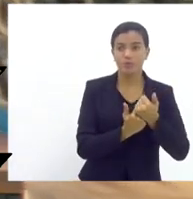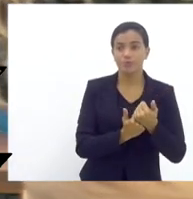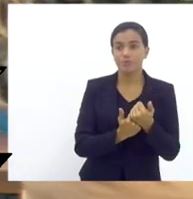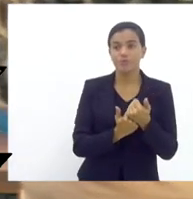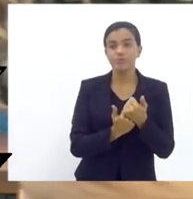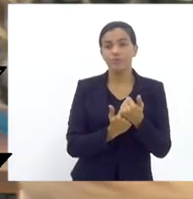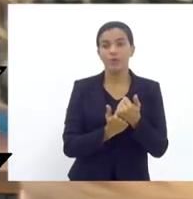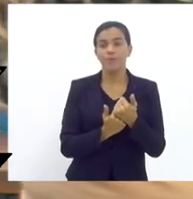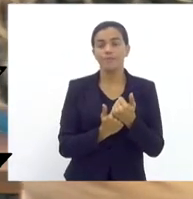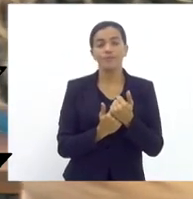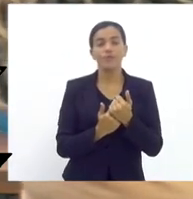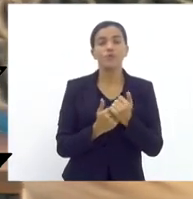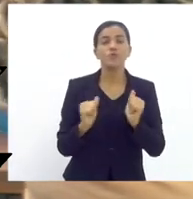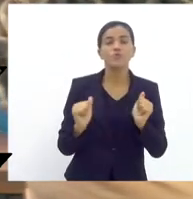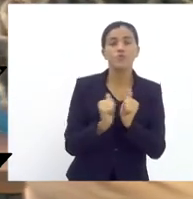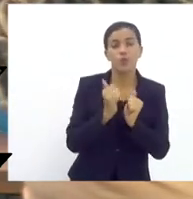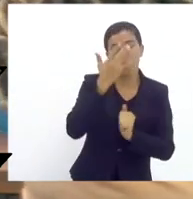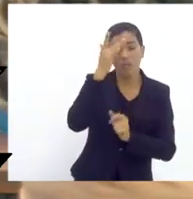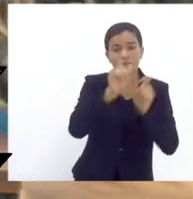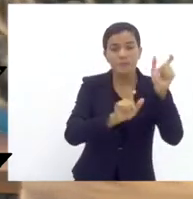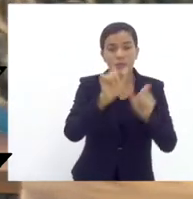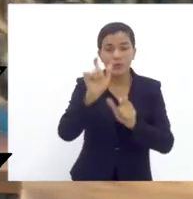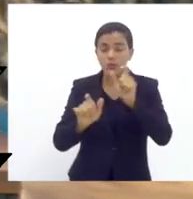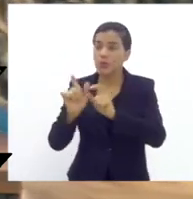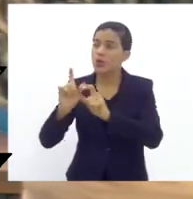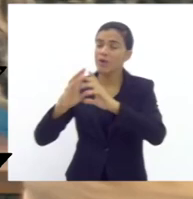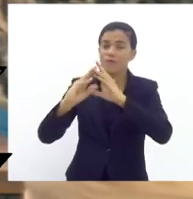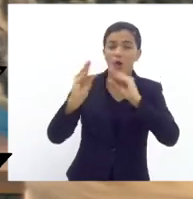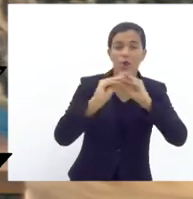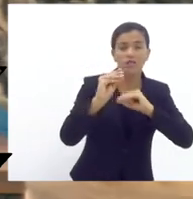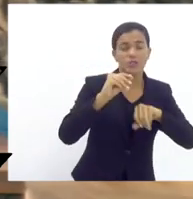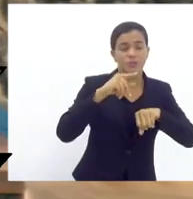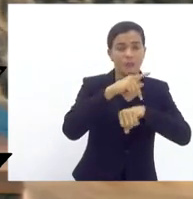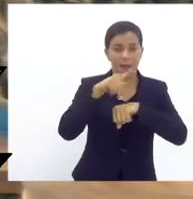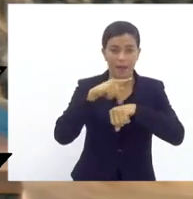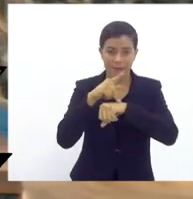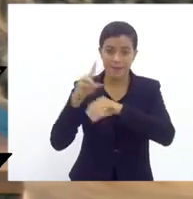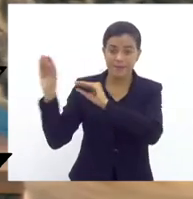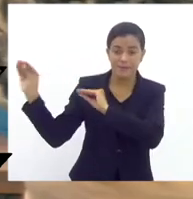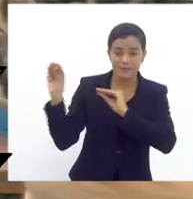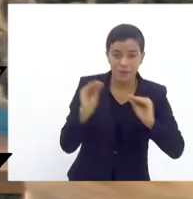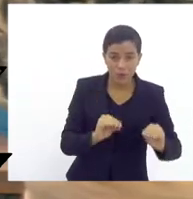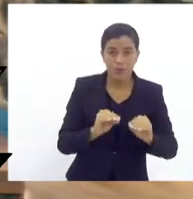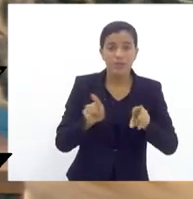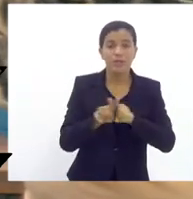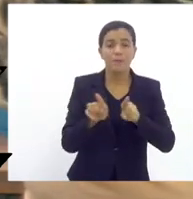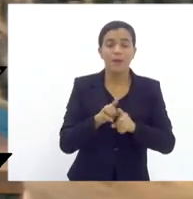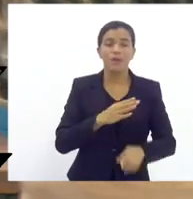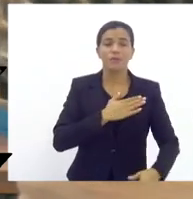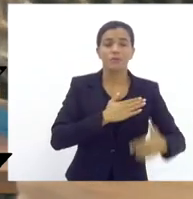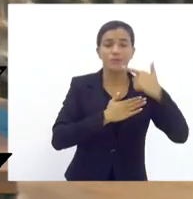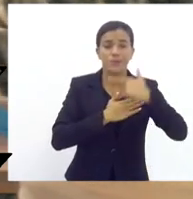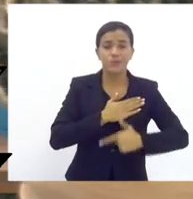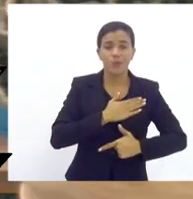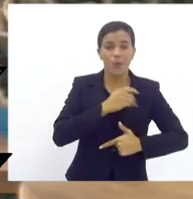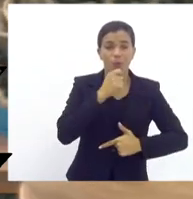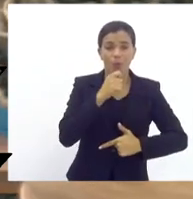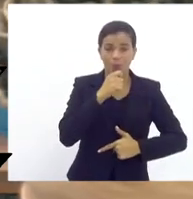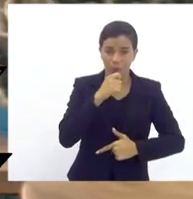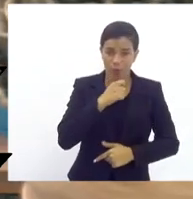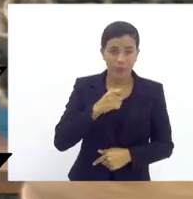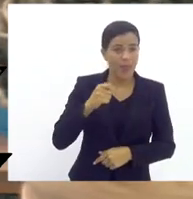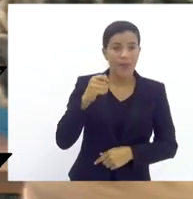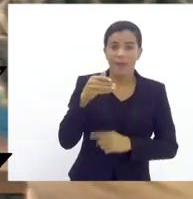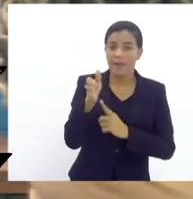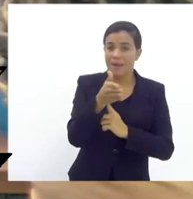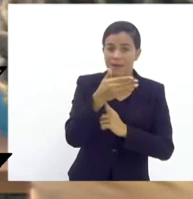com os refugiados imigrantes e a pátrias como eu costumo sempre dizer a gente